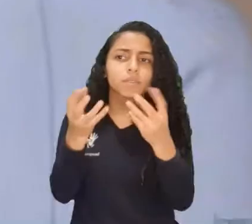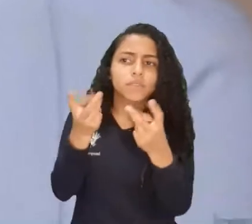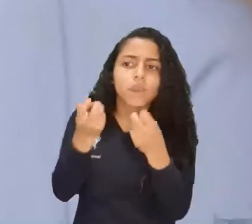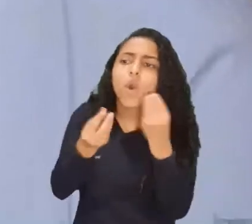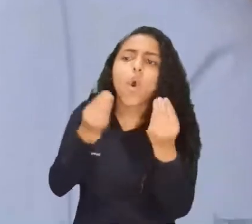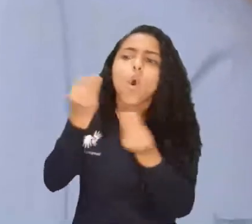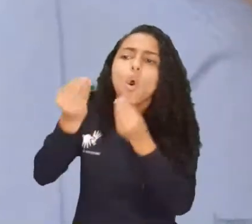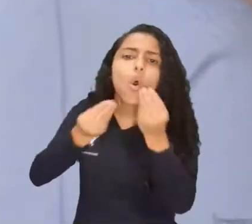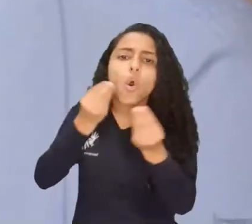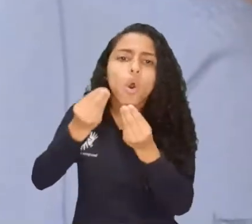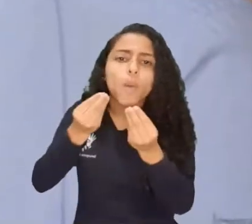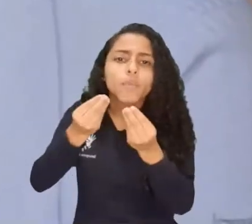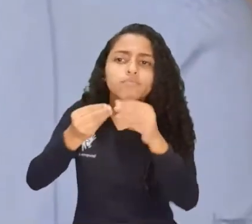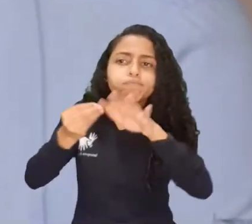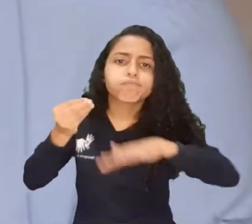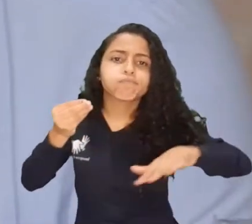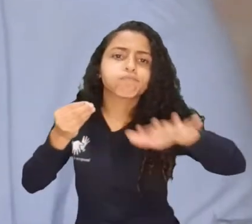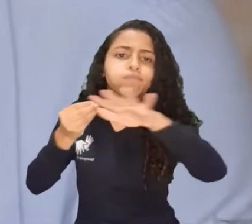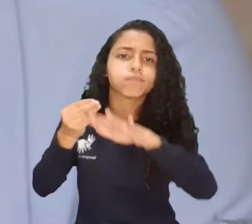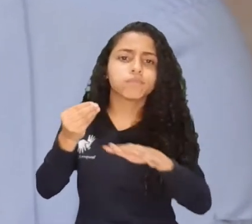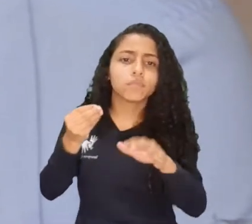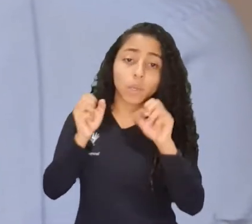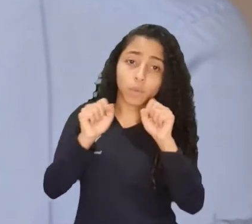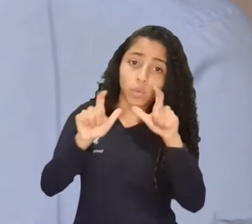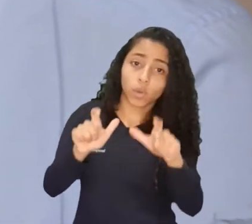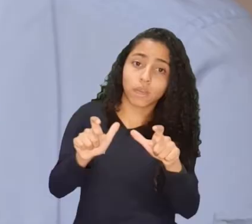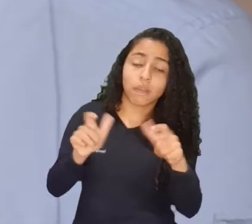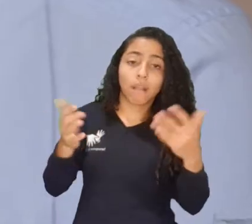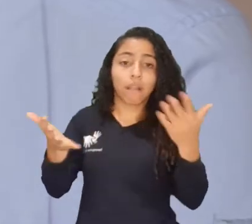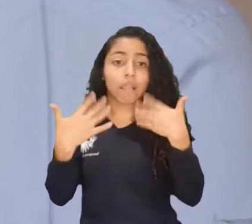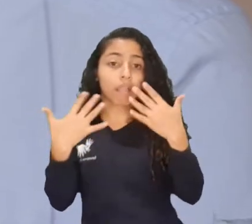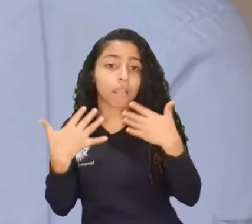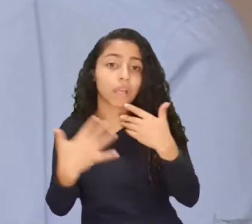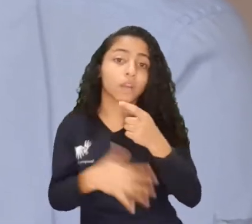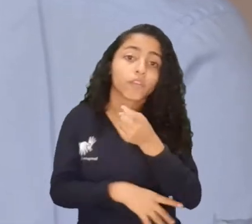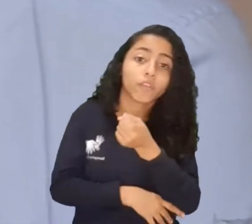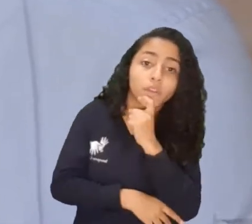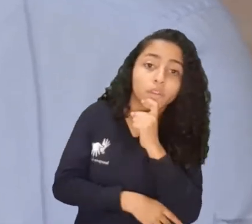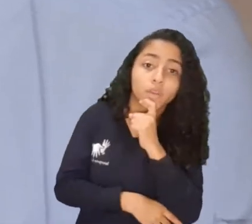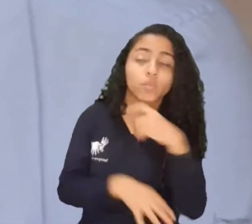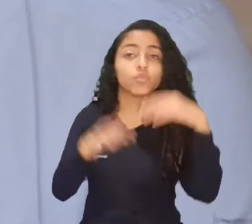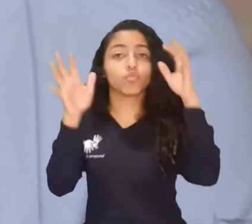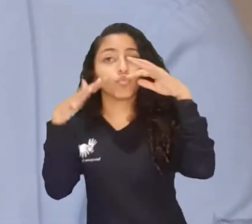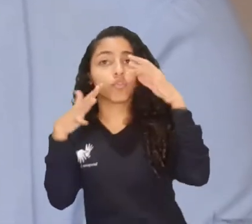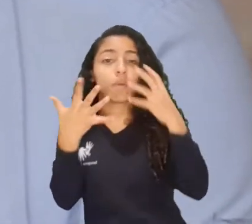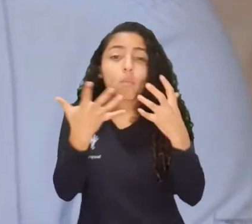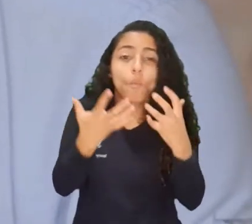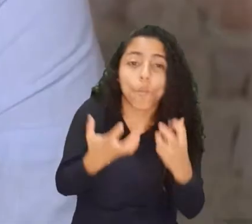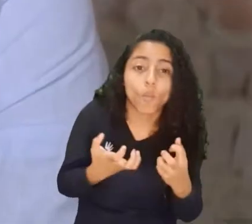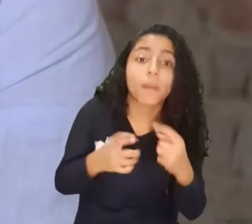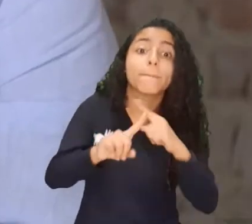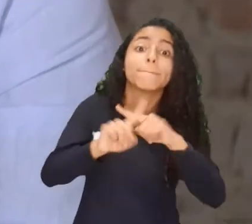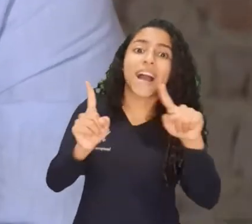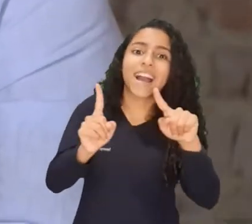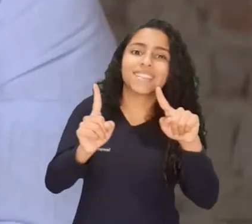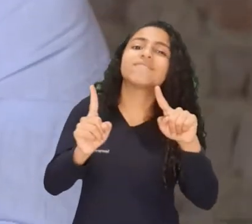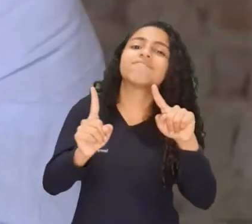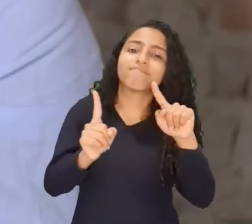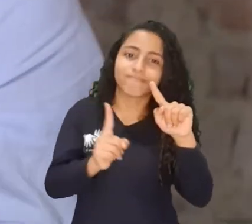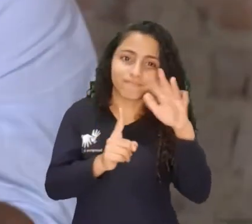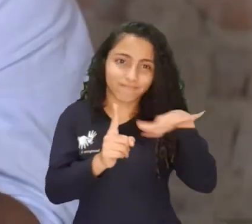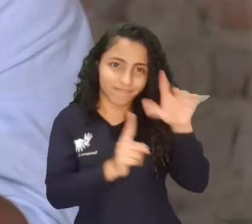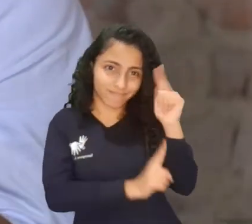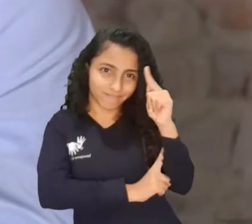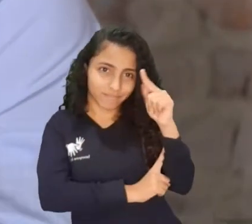espaço. Eu posso estar num lugar mais quente, mais frio, mais úmido, mais seco, mas isso tem uma correspondência geográfica. É bem diferente se eu